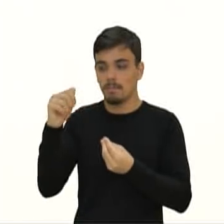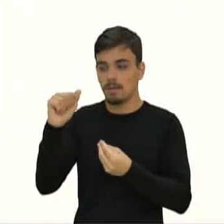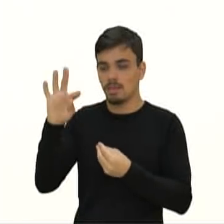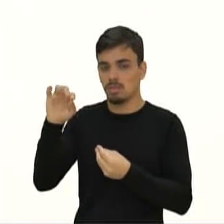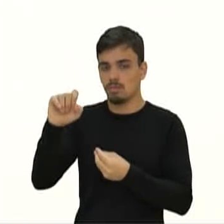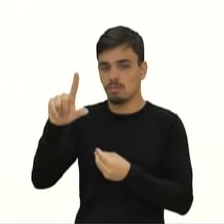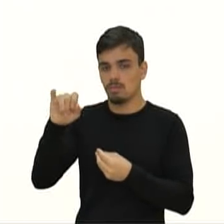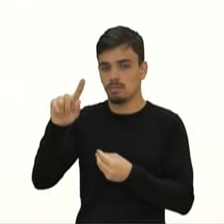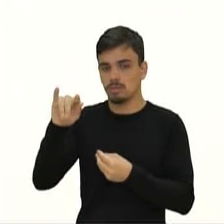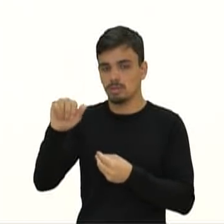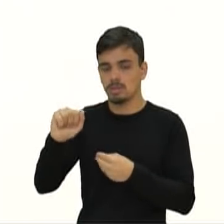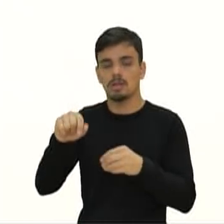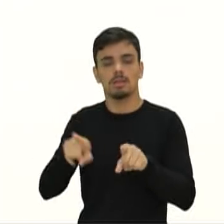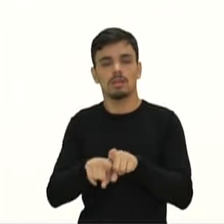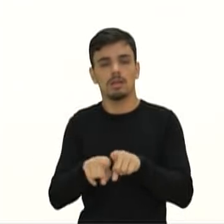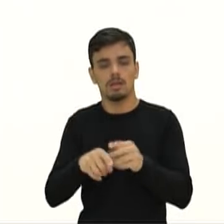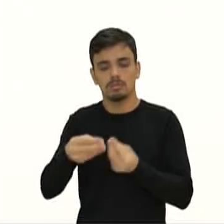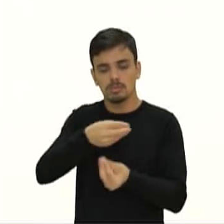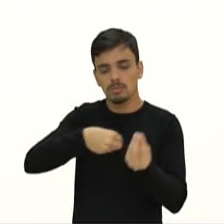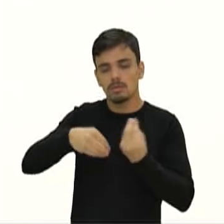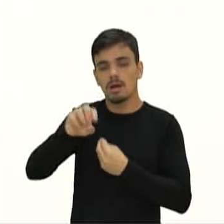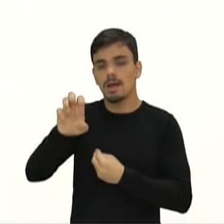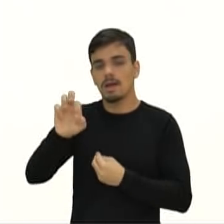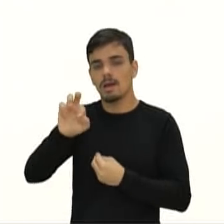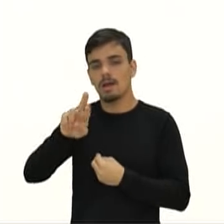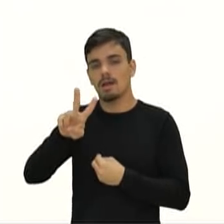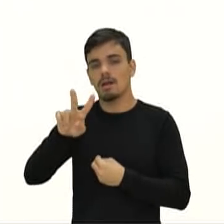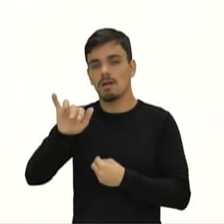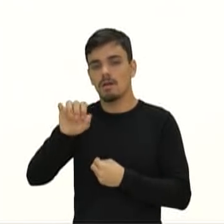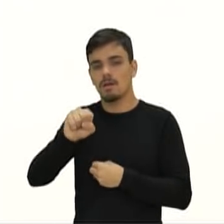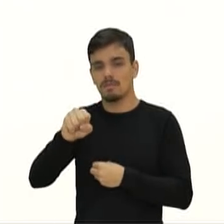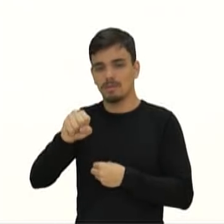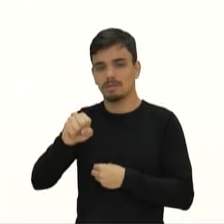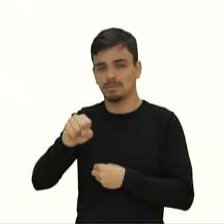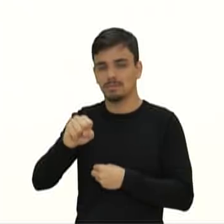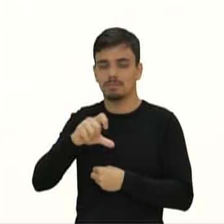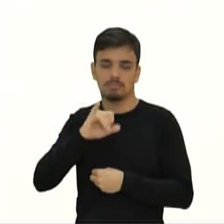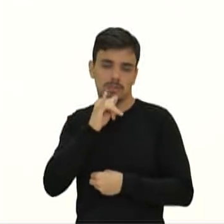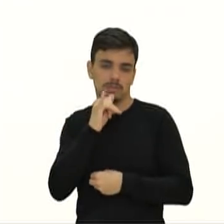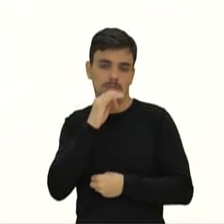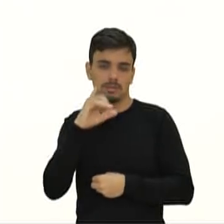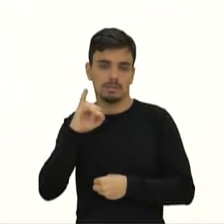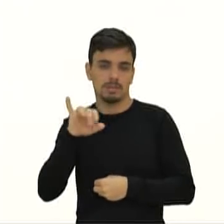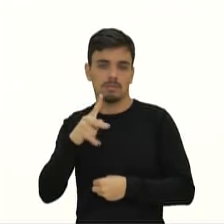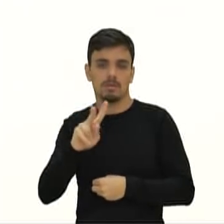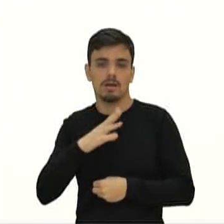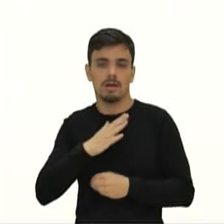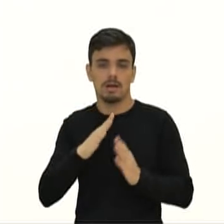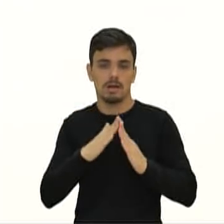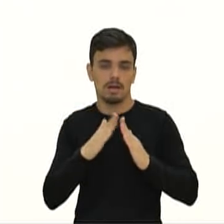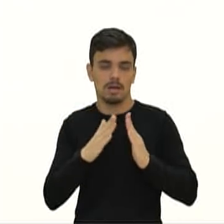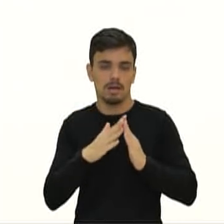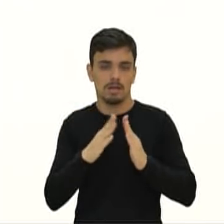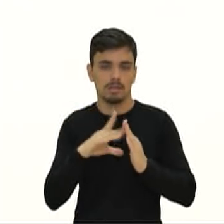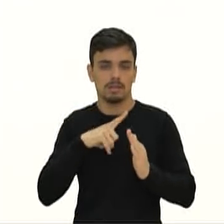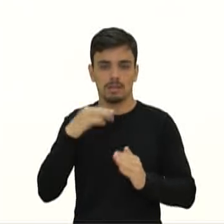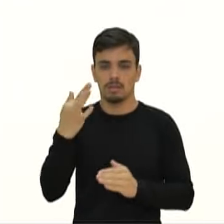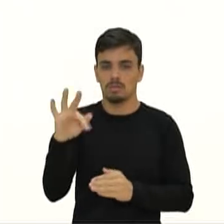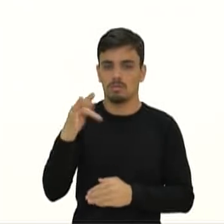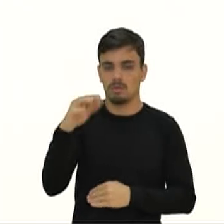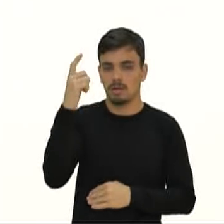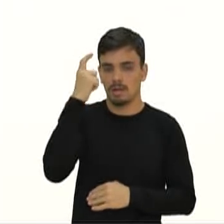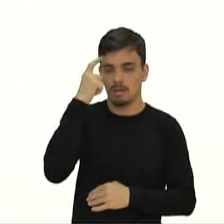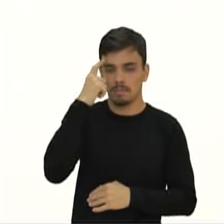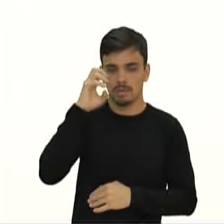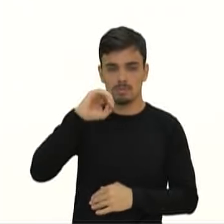ervas. Gente, esse conceito que vocês têm na casa de vocês, se você está com uma dor de cabeça, se você está com mal-estar, geralmente a